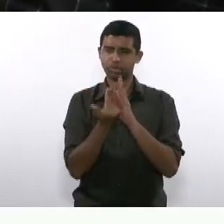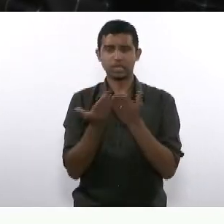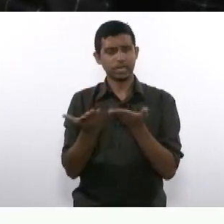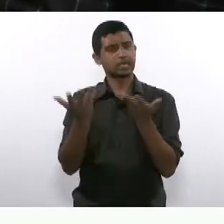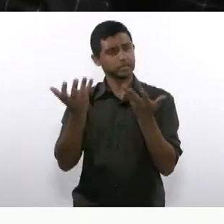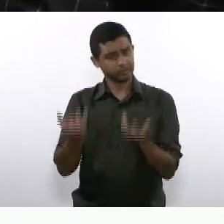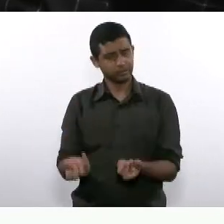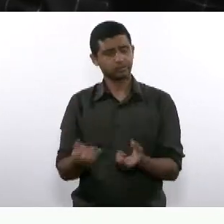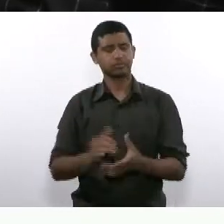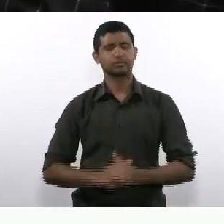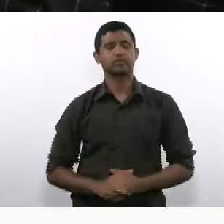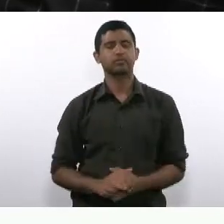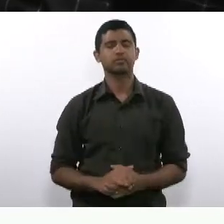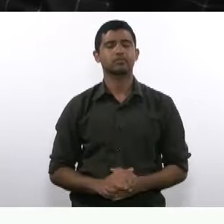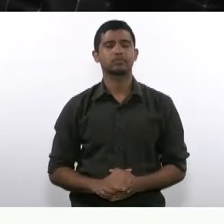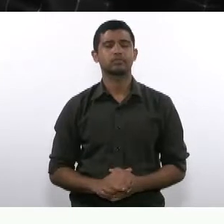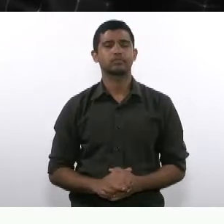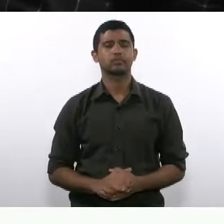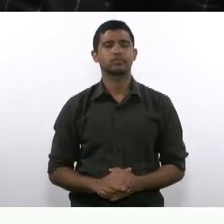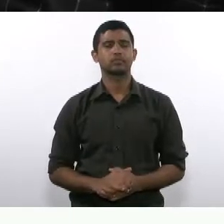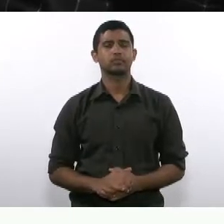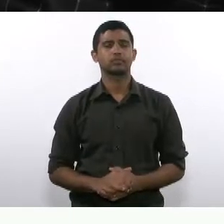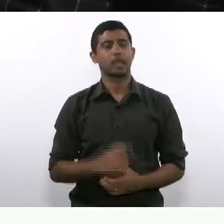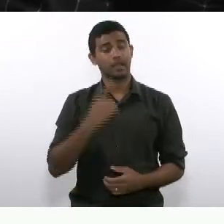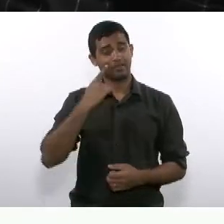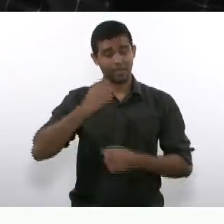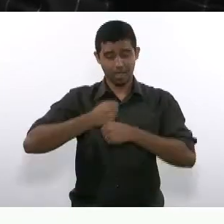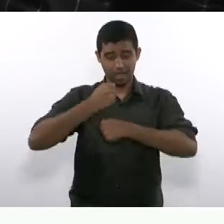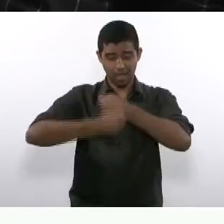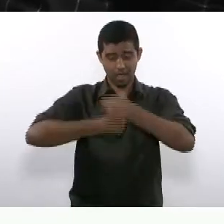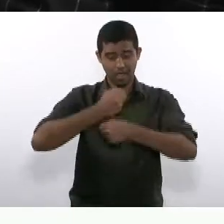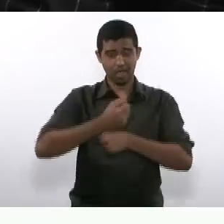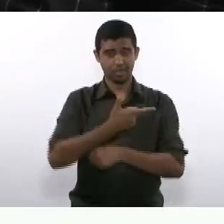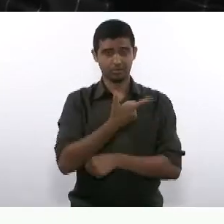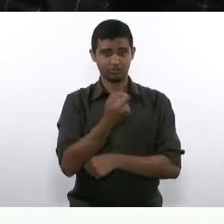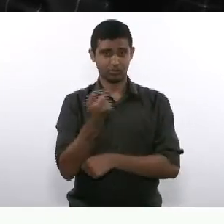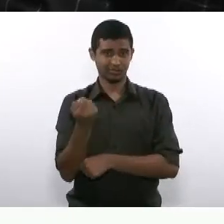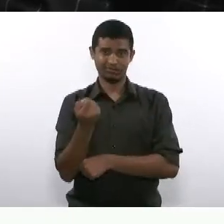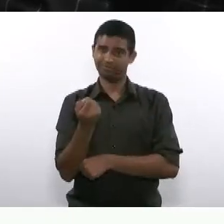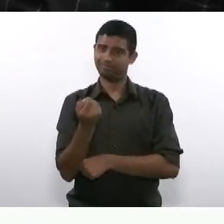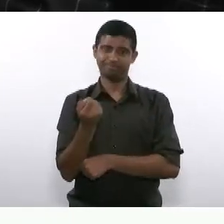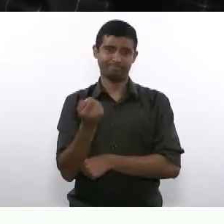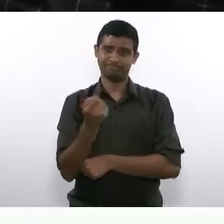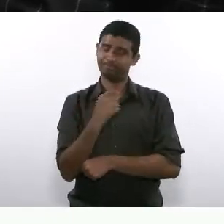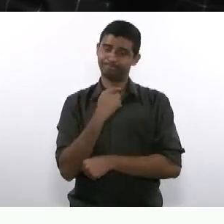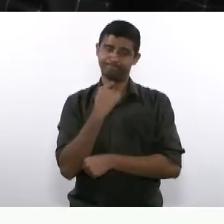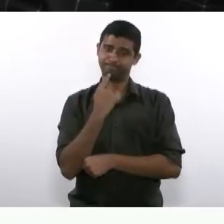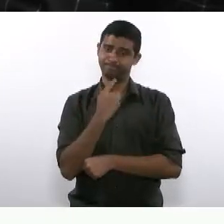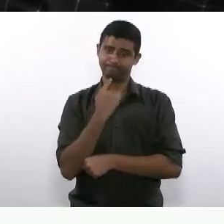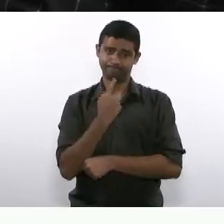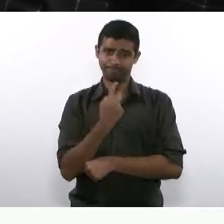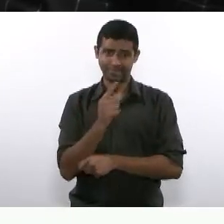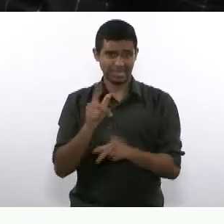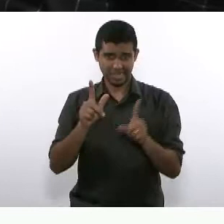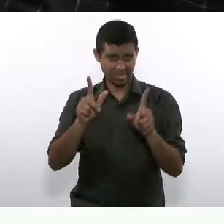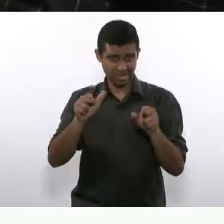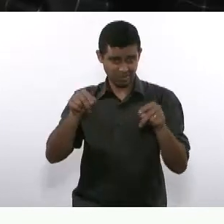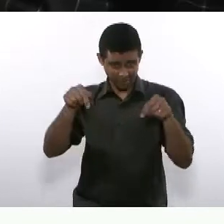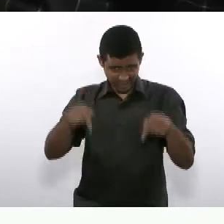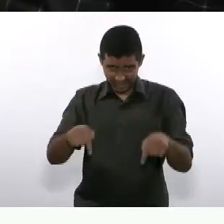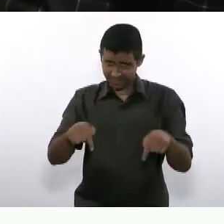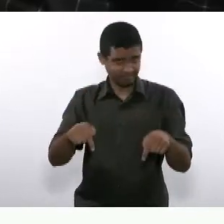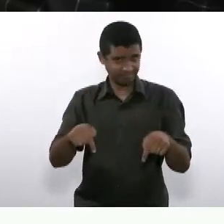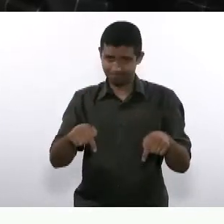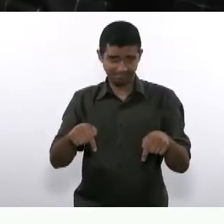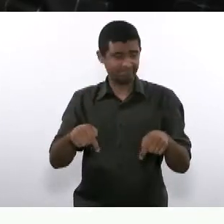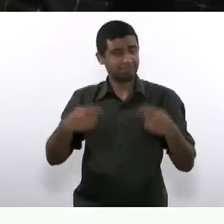receptivo. Para 2020, a gente não vai ter como funcionar nos mesmos moldes se a gente não tiver